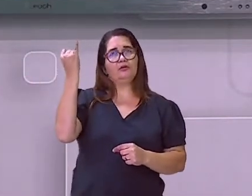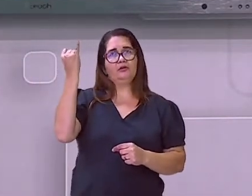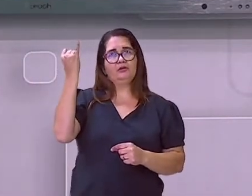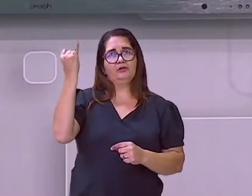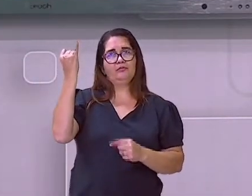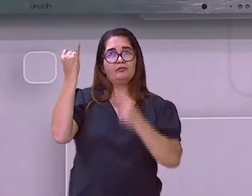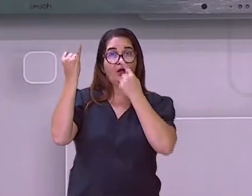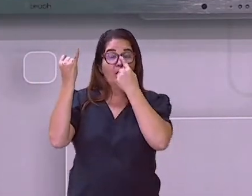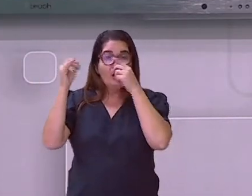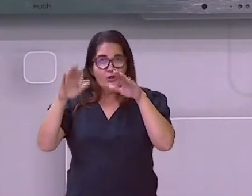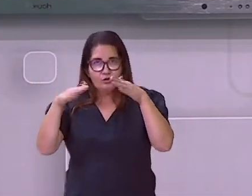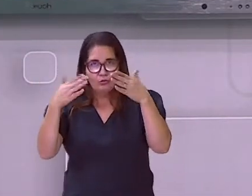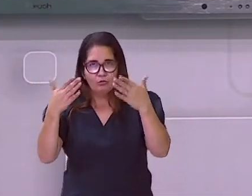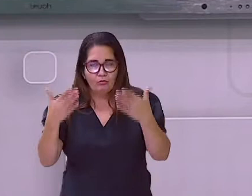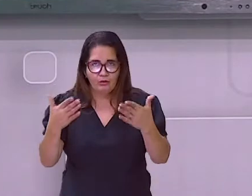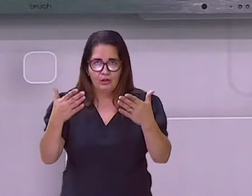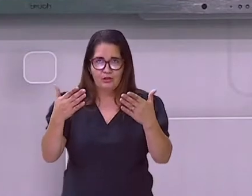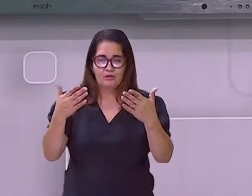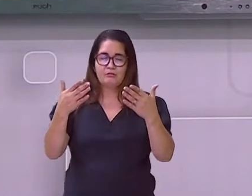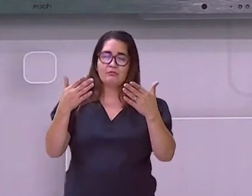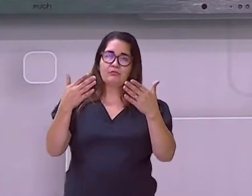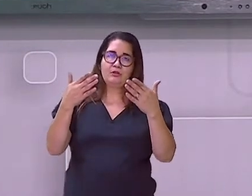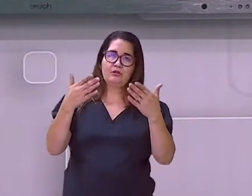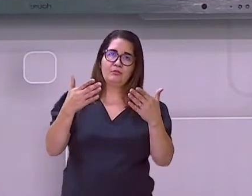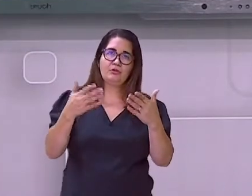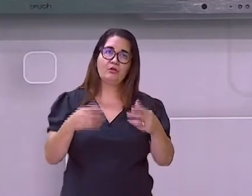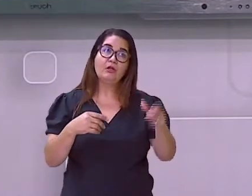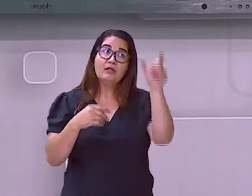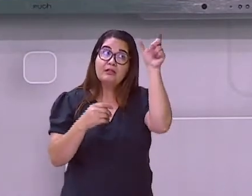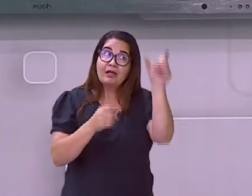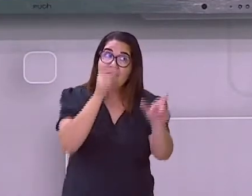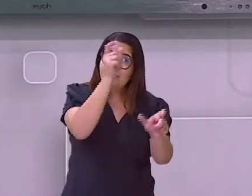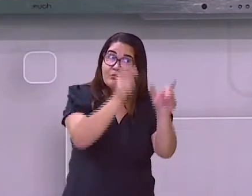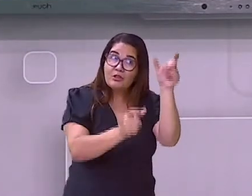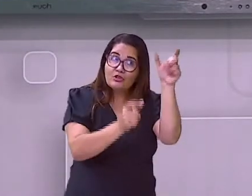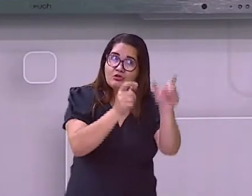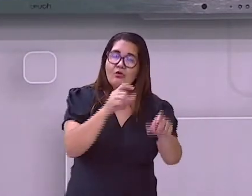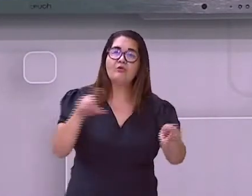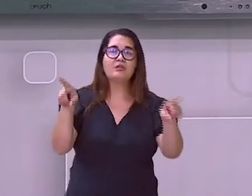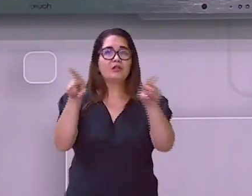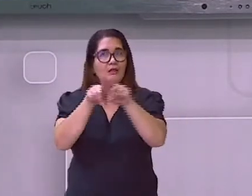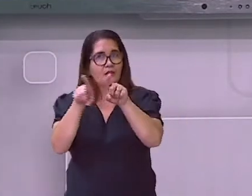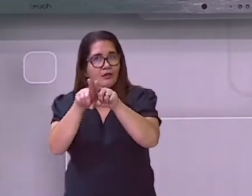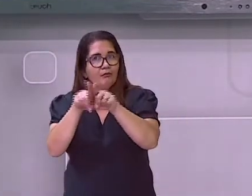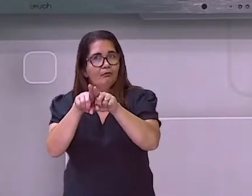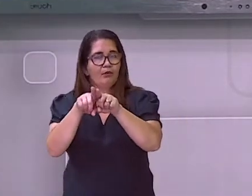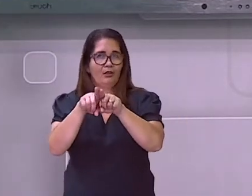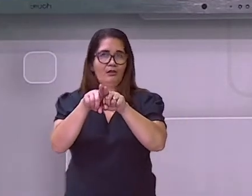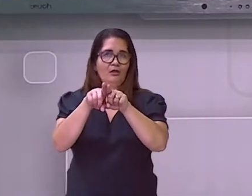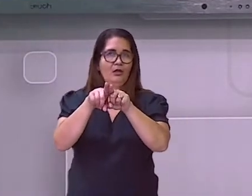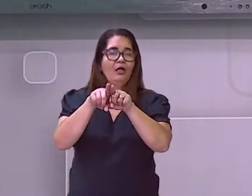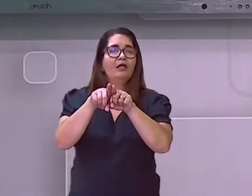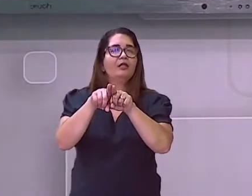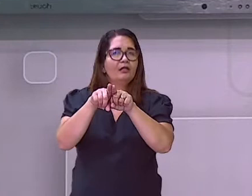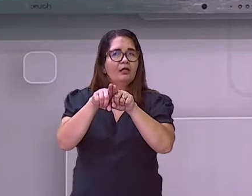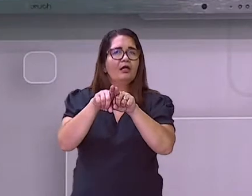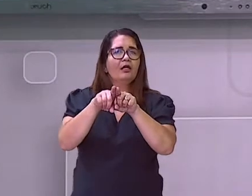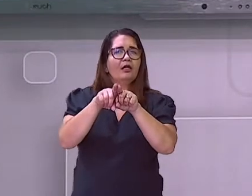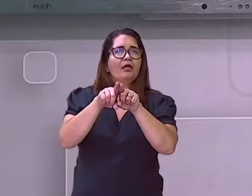que não têm esse padrão têm uma qualidade de vida melhor. Isso é